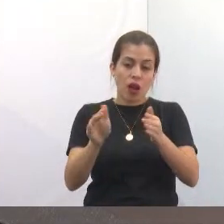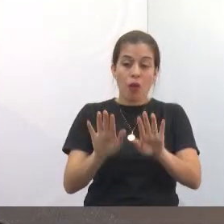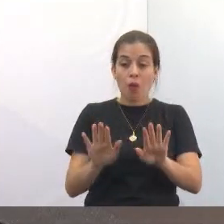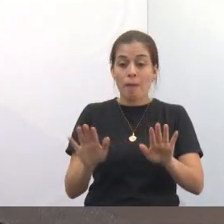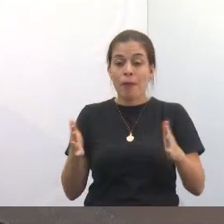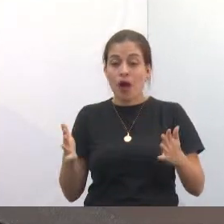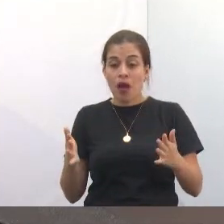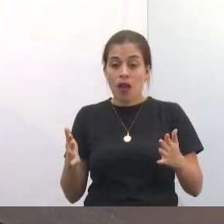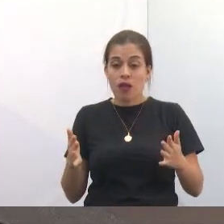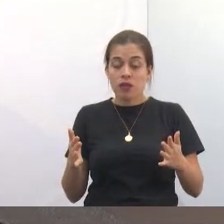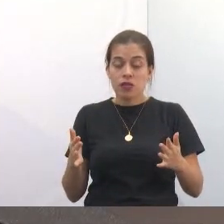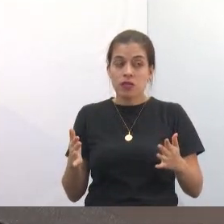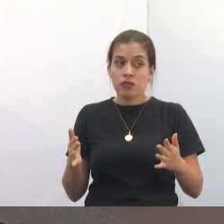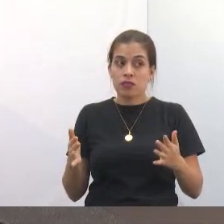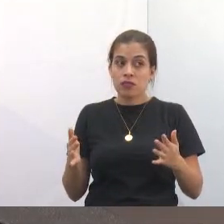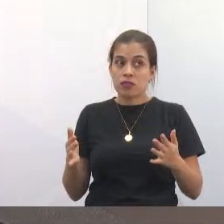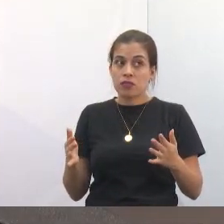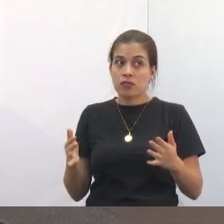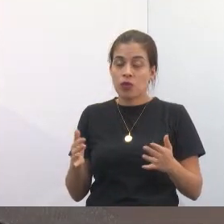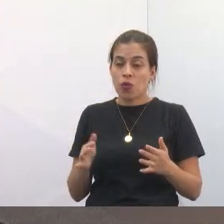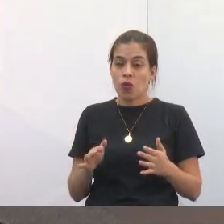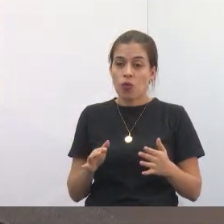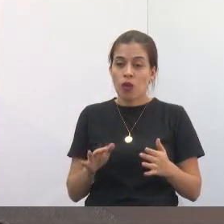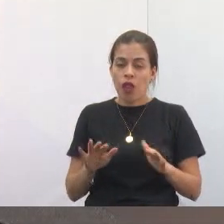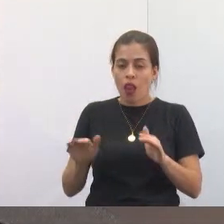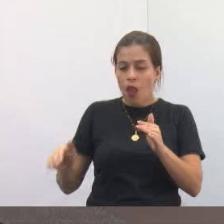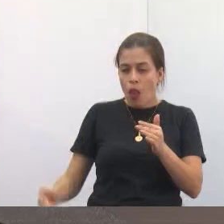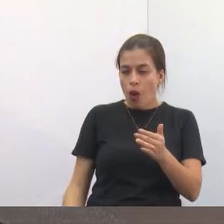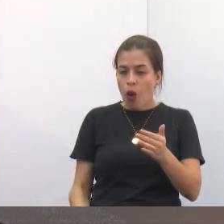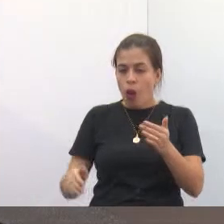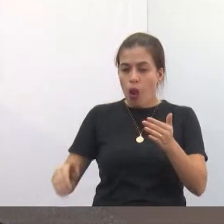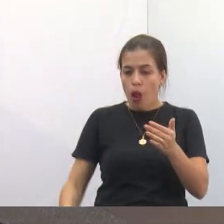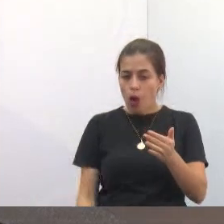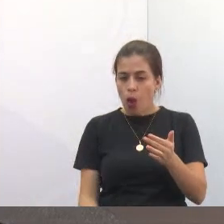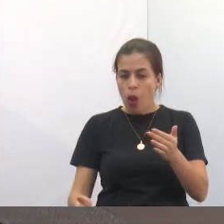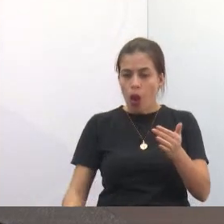entanto, ao proceder com a escavação, foi